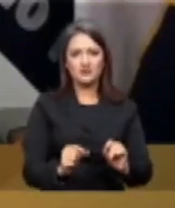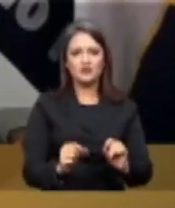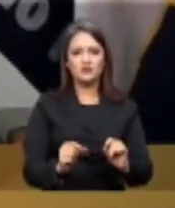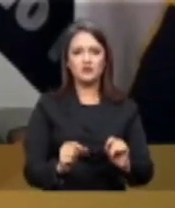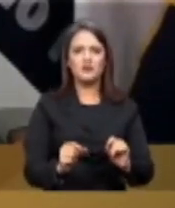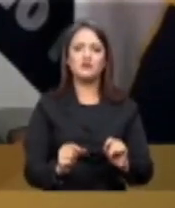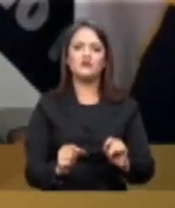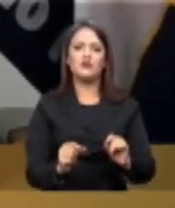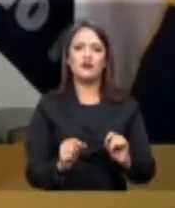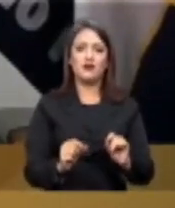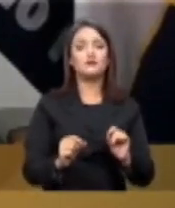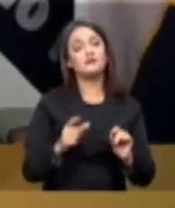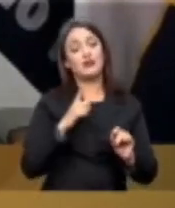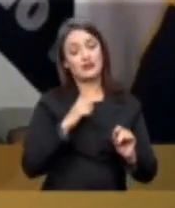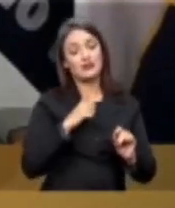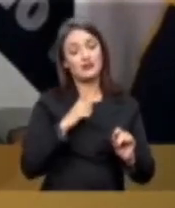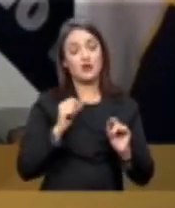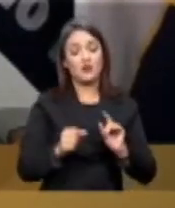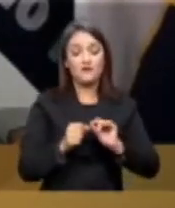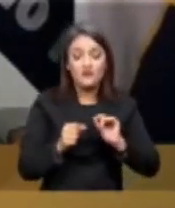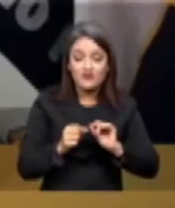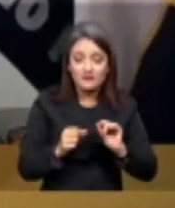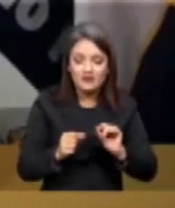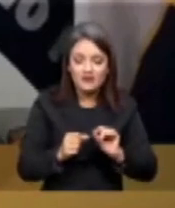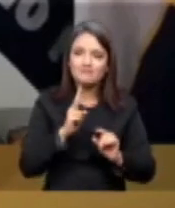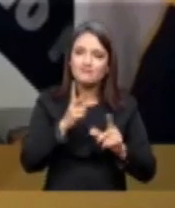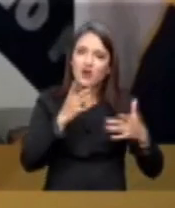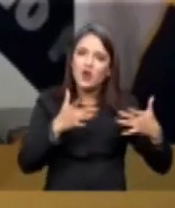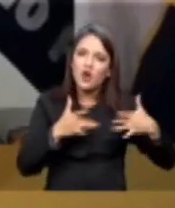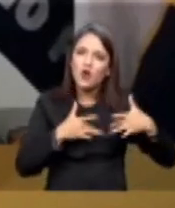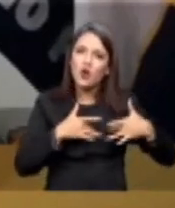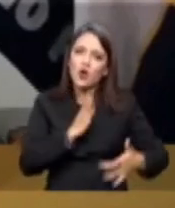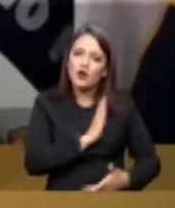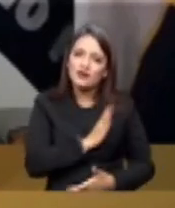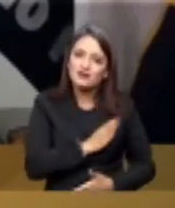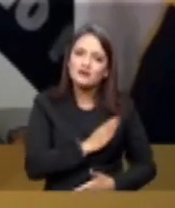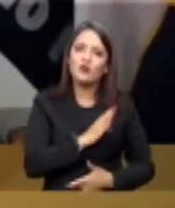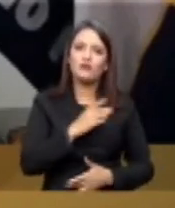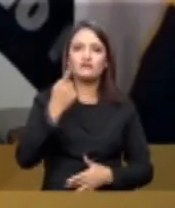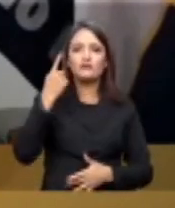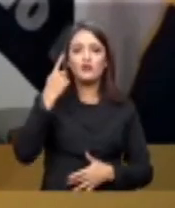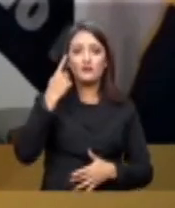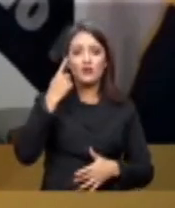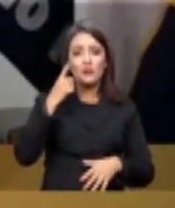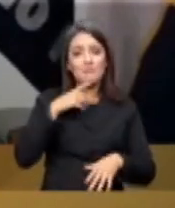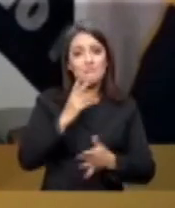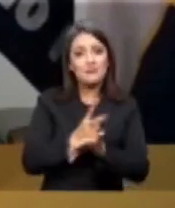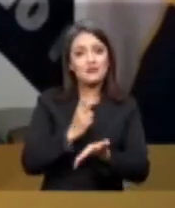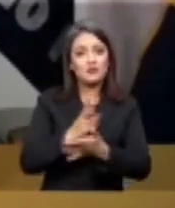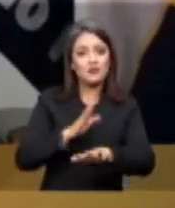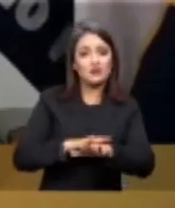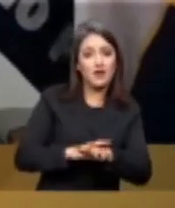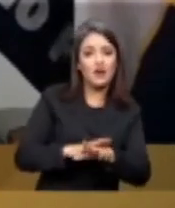coração consegue transpor a barreira do tempo, da distância e